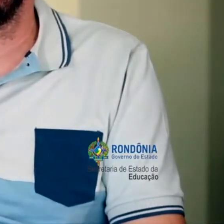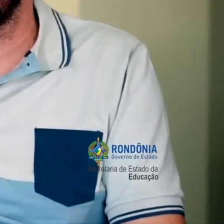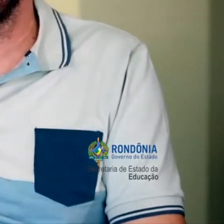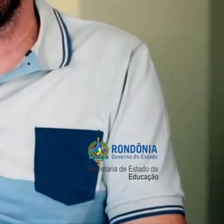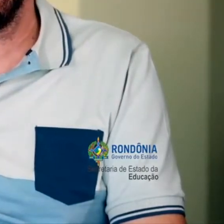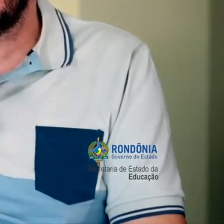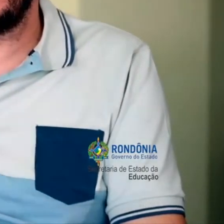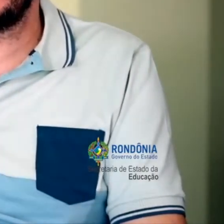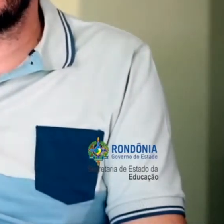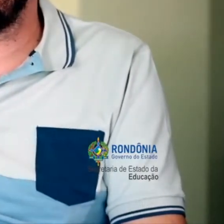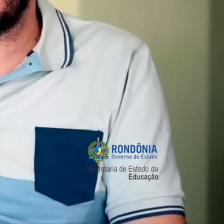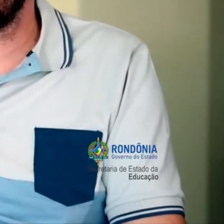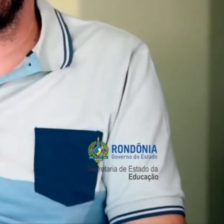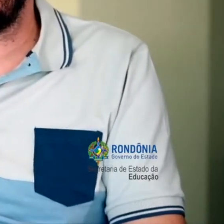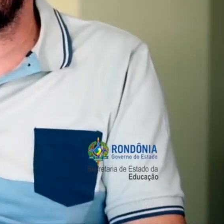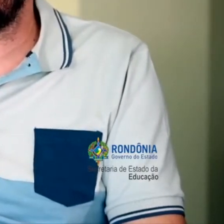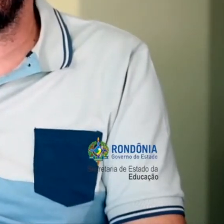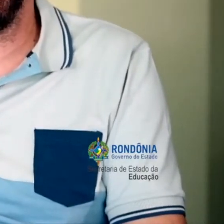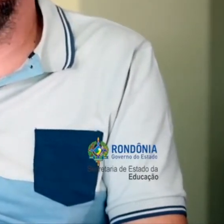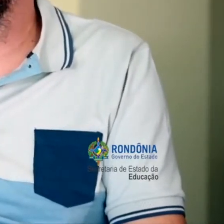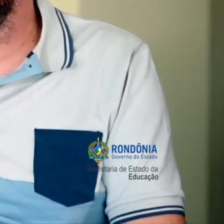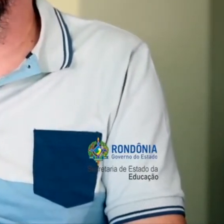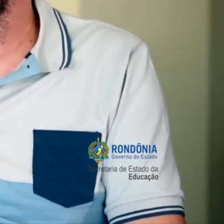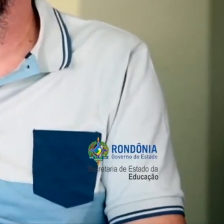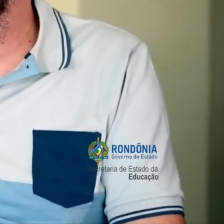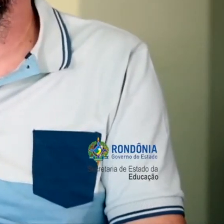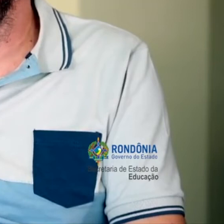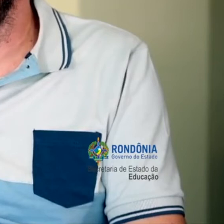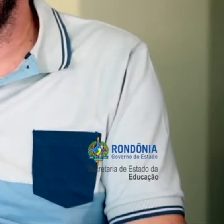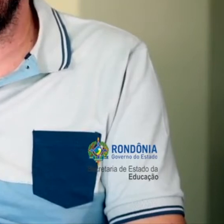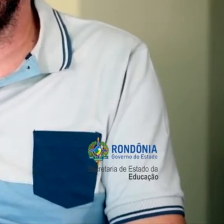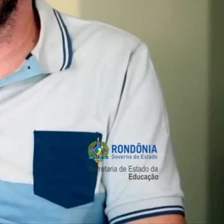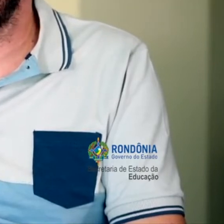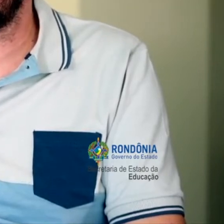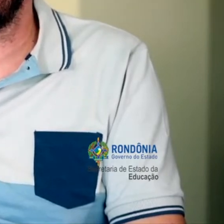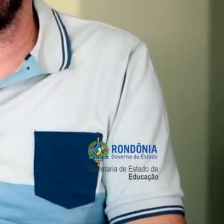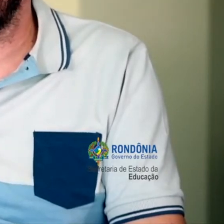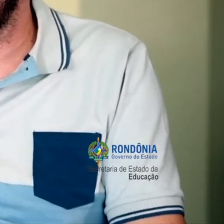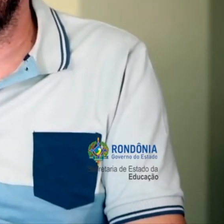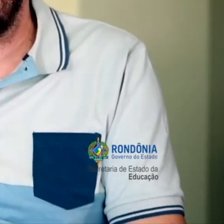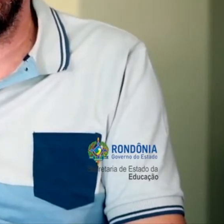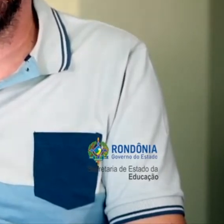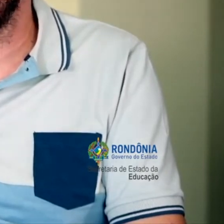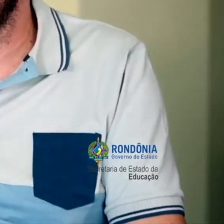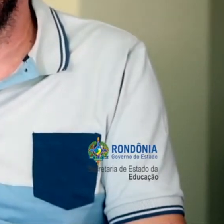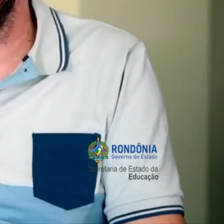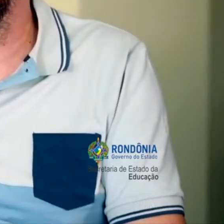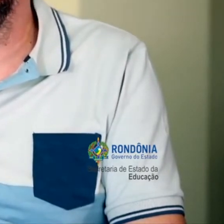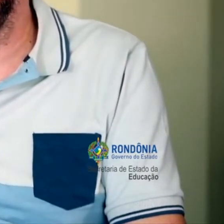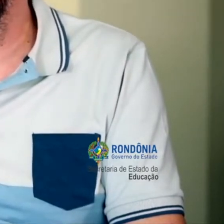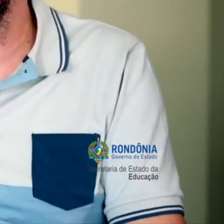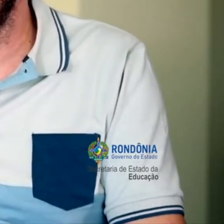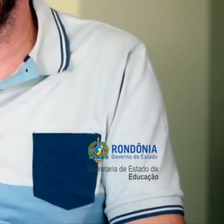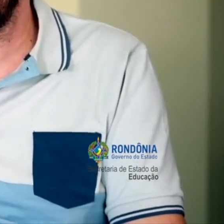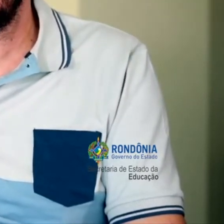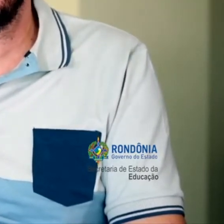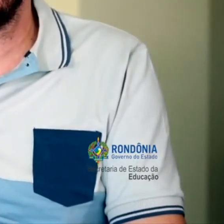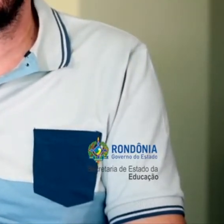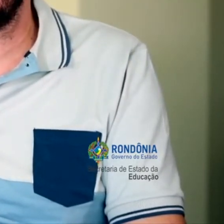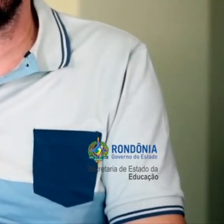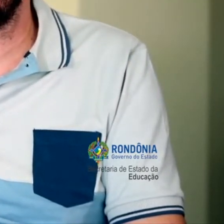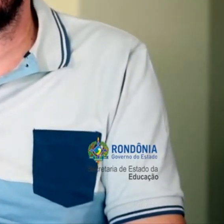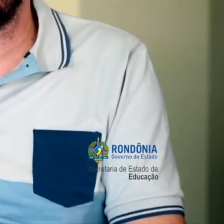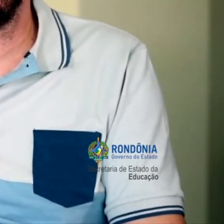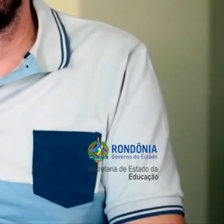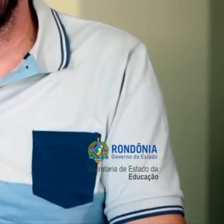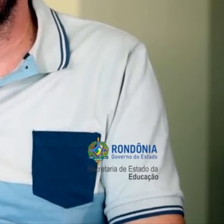que se diz, né? Eles eram praticamente religiosos. Então, monges, padres, frades, né? Então,